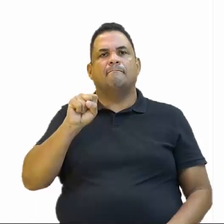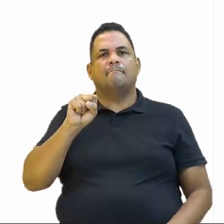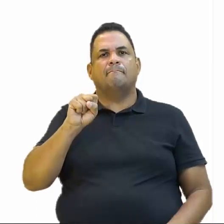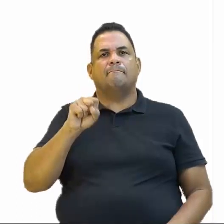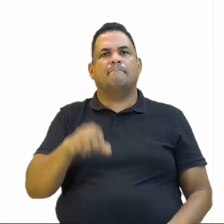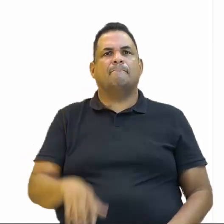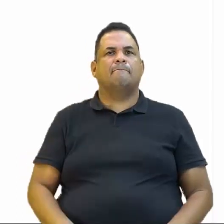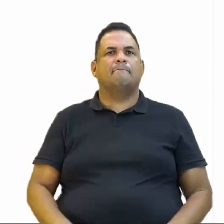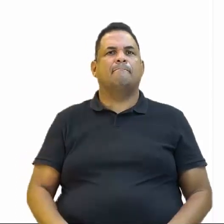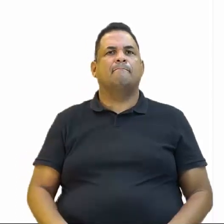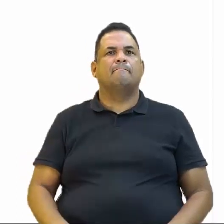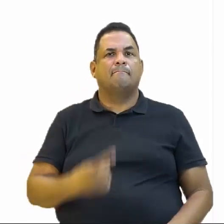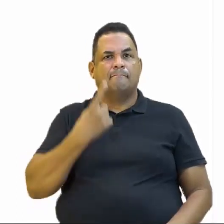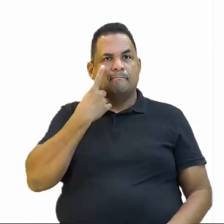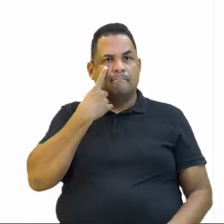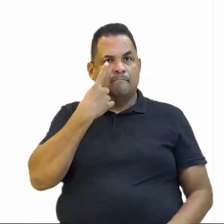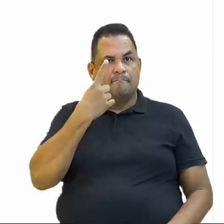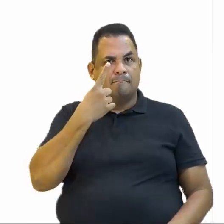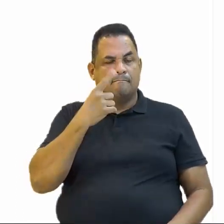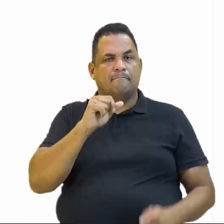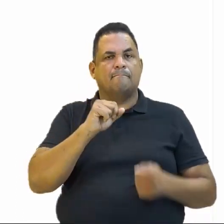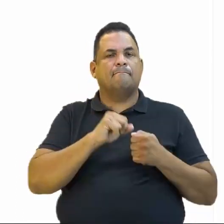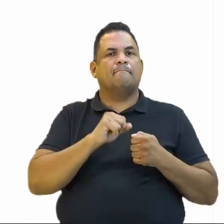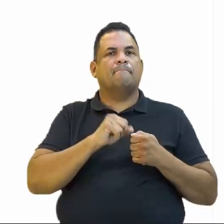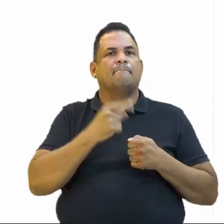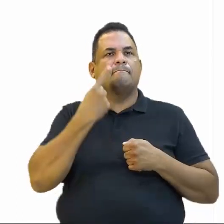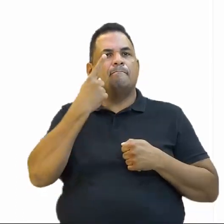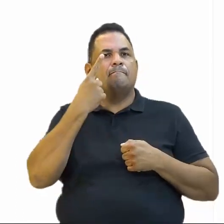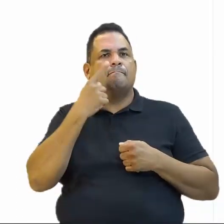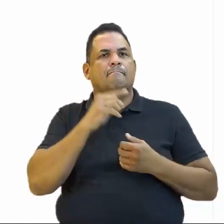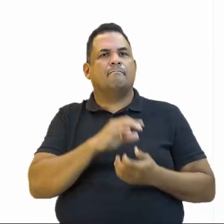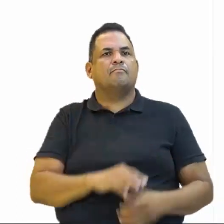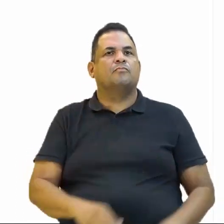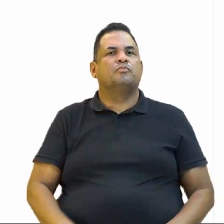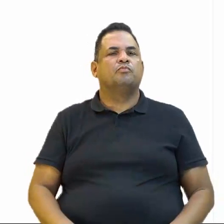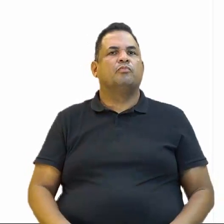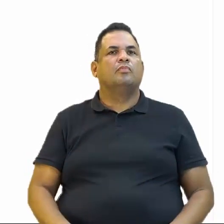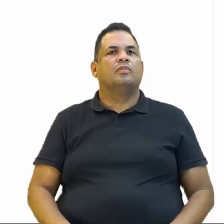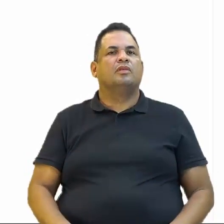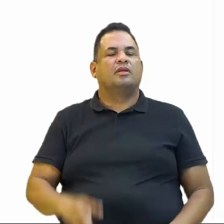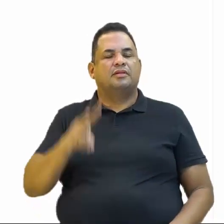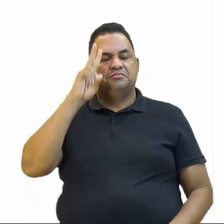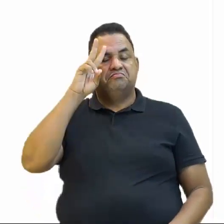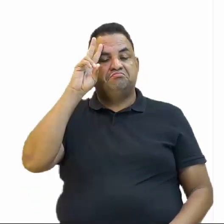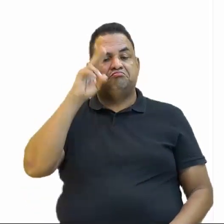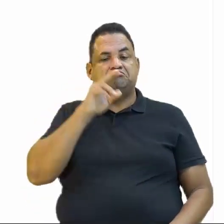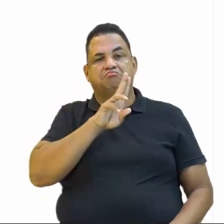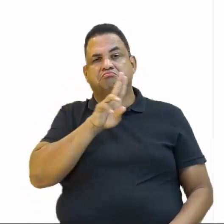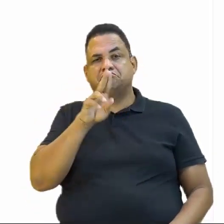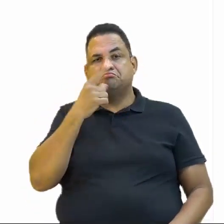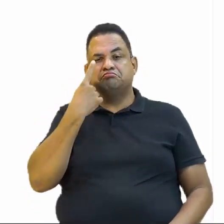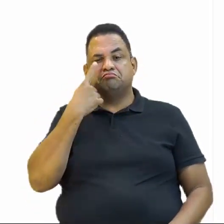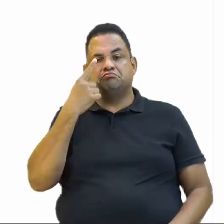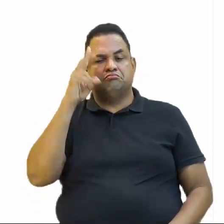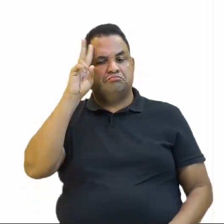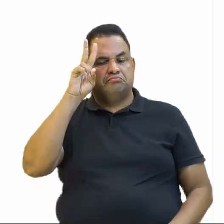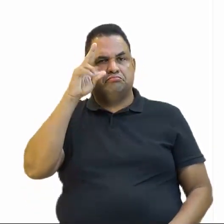É isso que você vai ter que fazer. Olhar o nome e tentar puxar na memória aí as fórmulas. Por